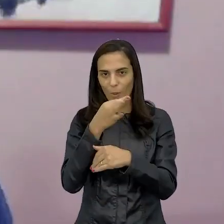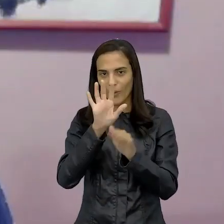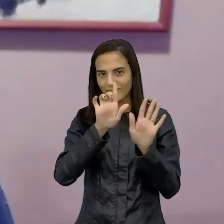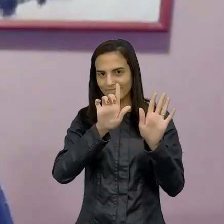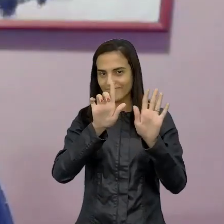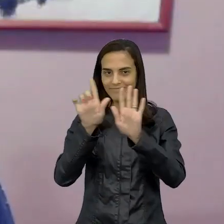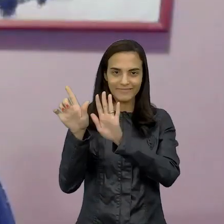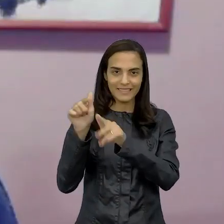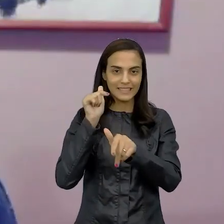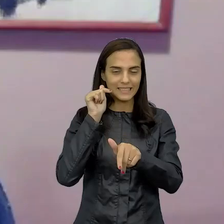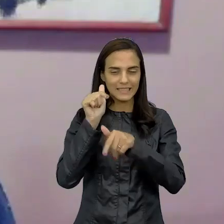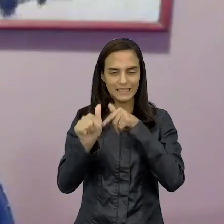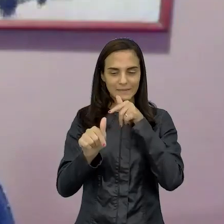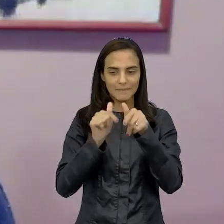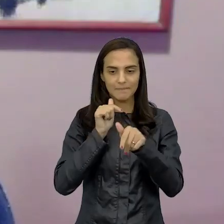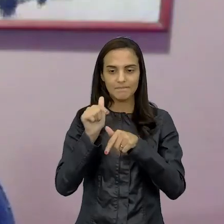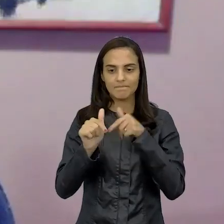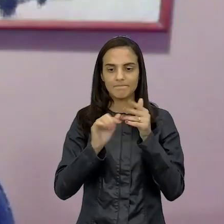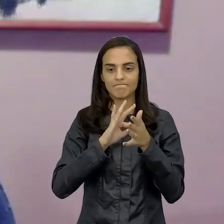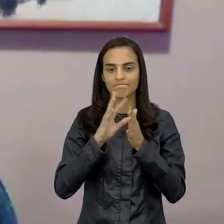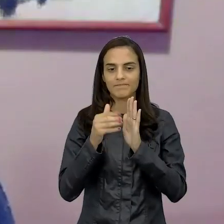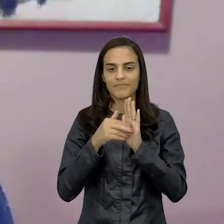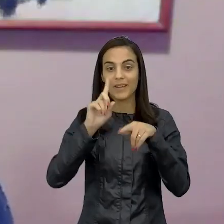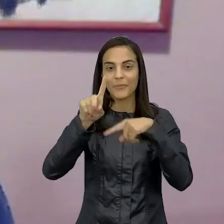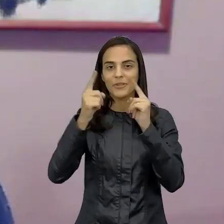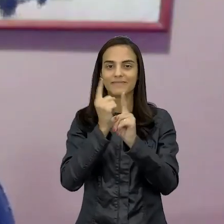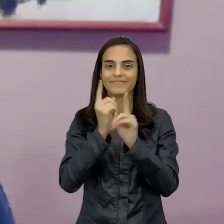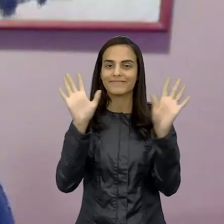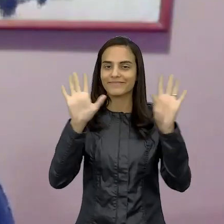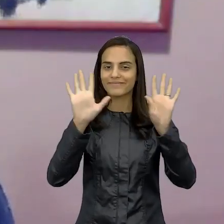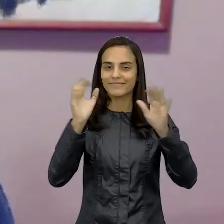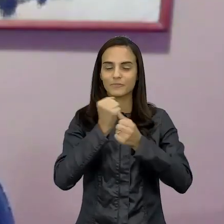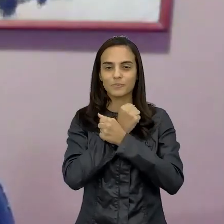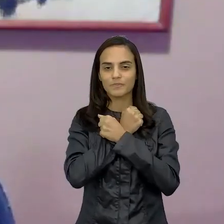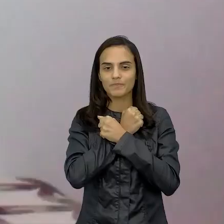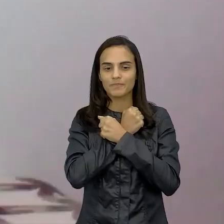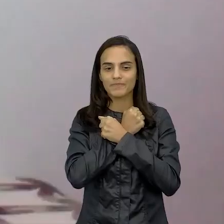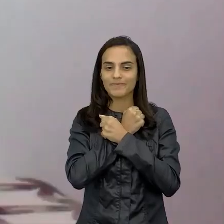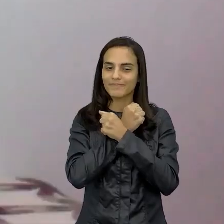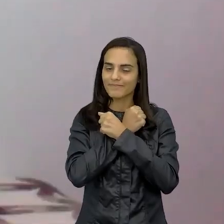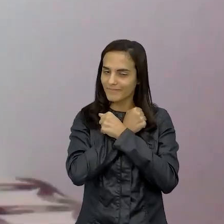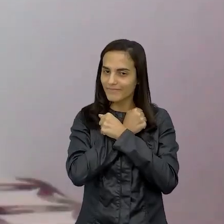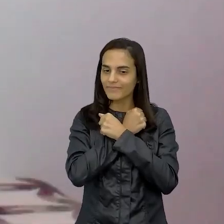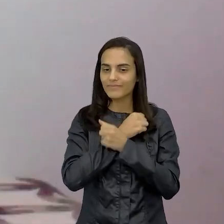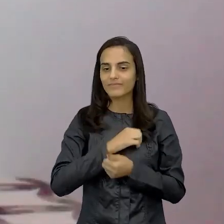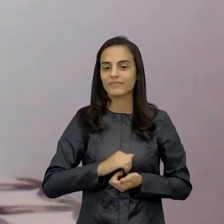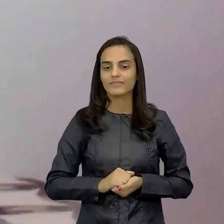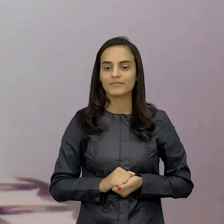semana de trabalho a todos. Até a próxima. Abraços. Abraço.